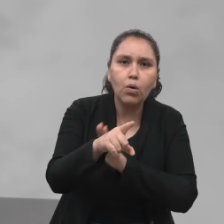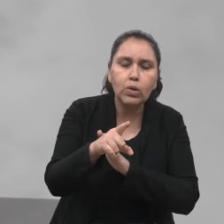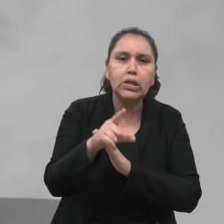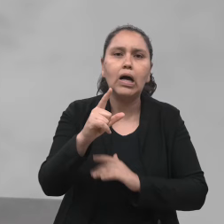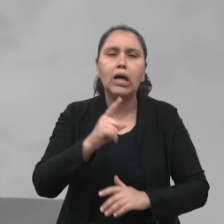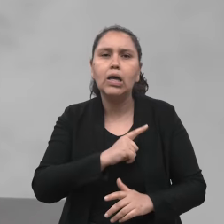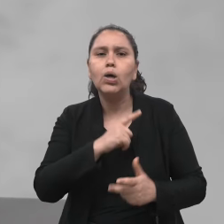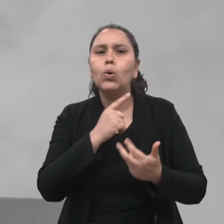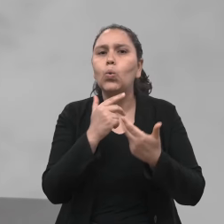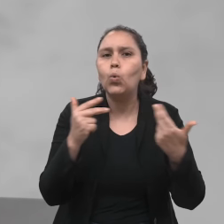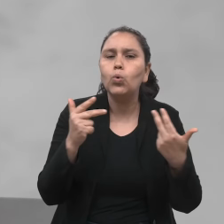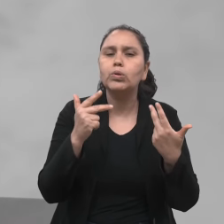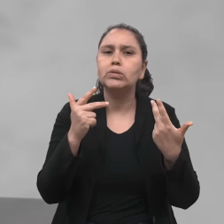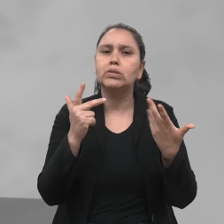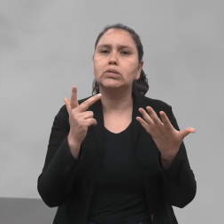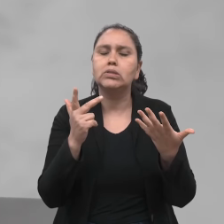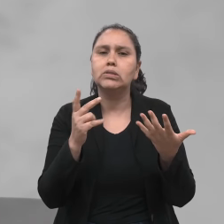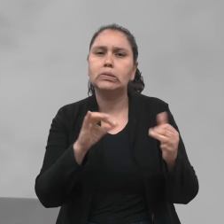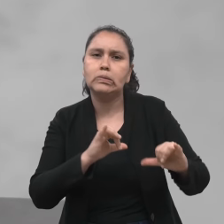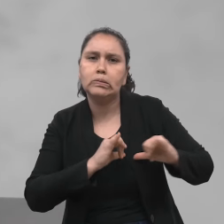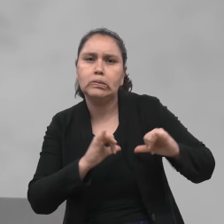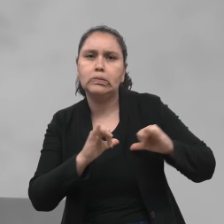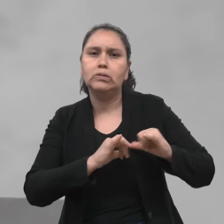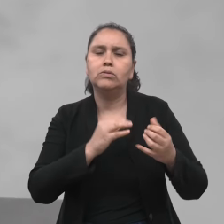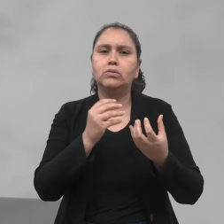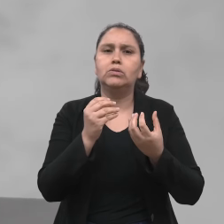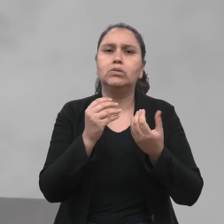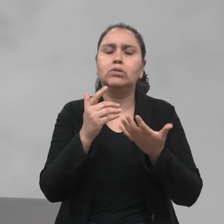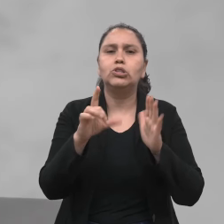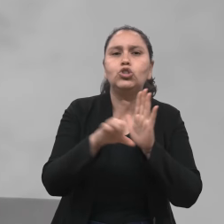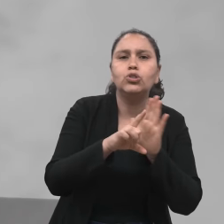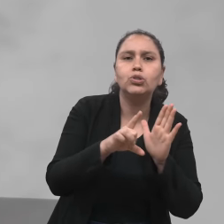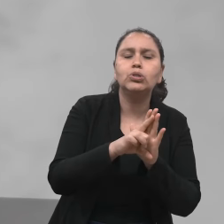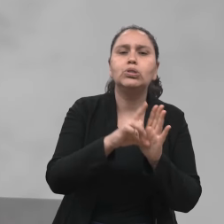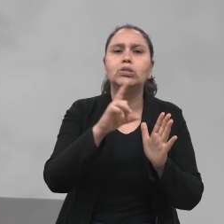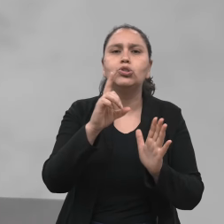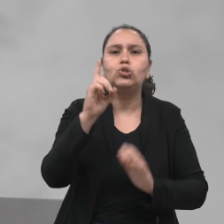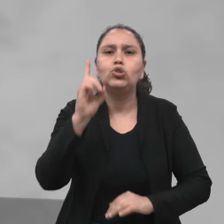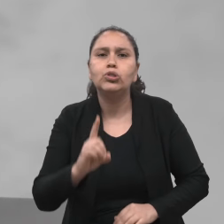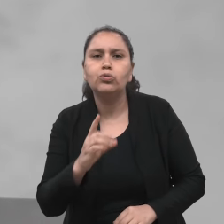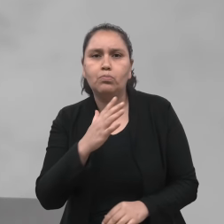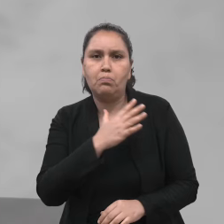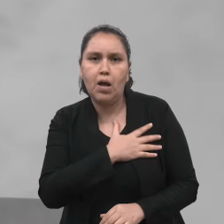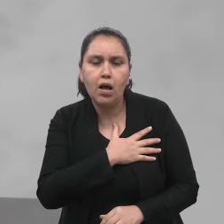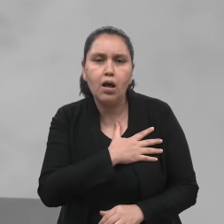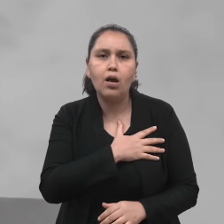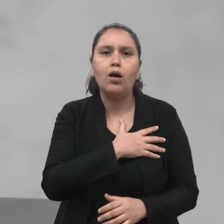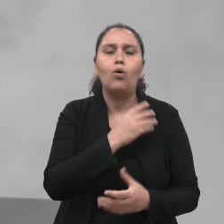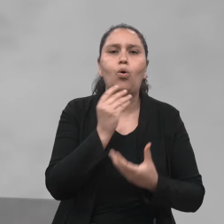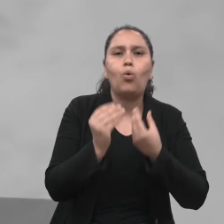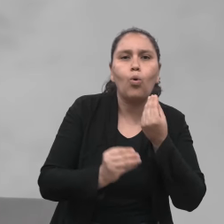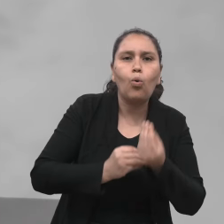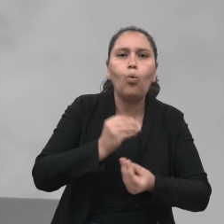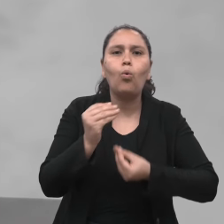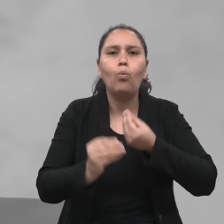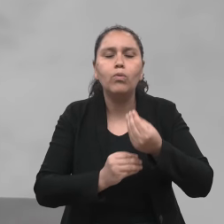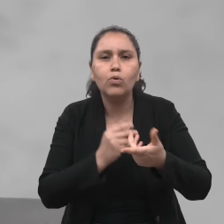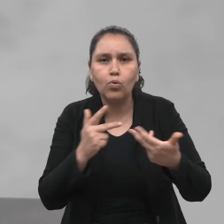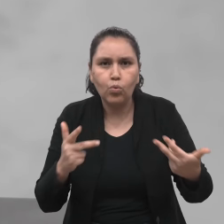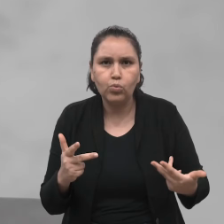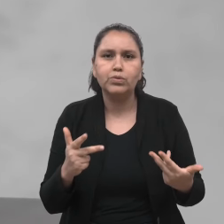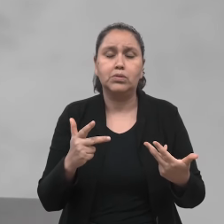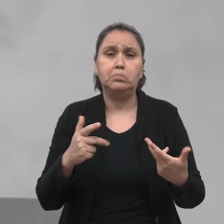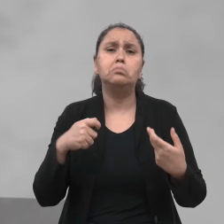para o 180, entender esse é o meu caso, como é que eu posso agir juridicamente, legalmente, quais são os meus direitos, para onde é que eu posso ir passo a passo. Precisa de